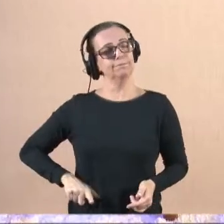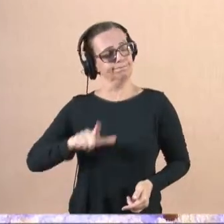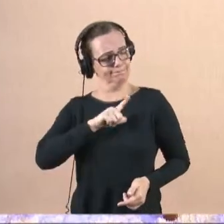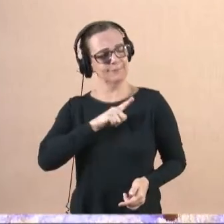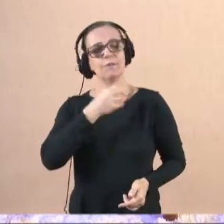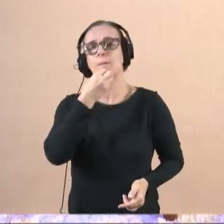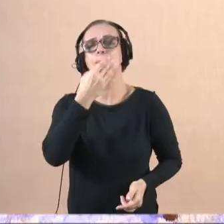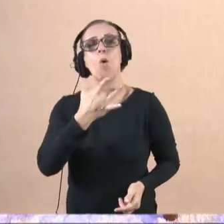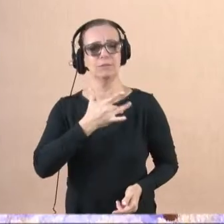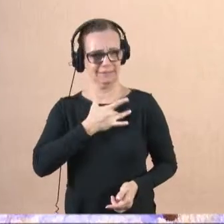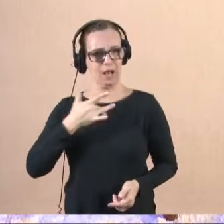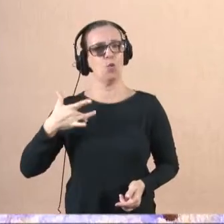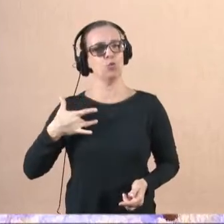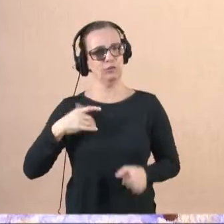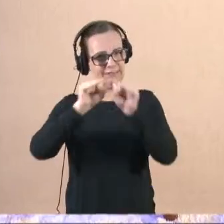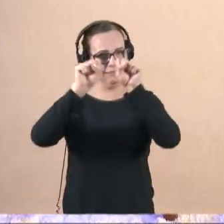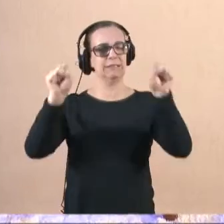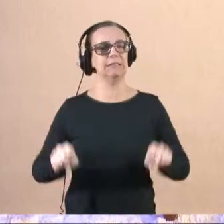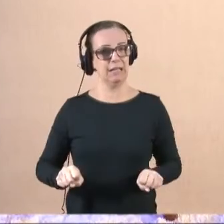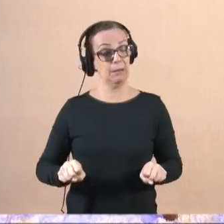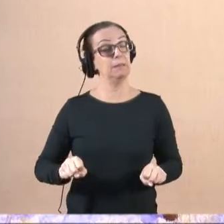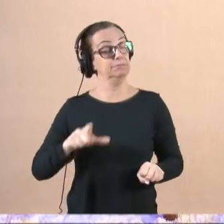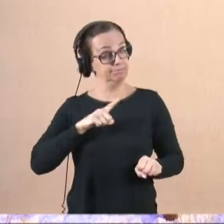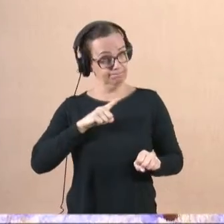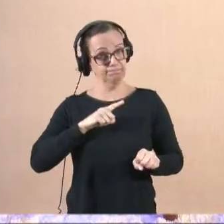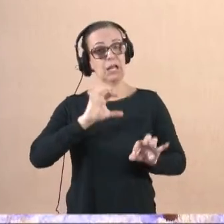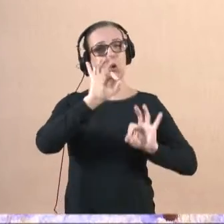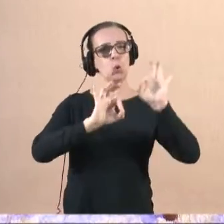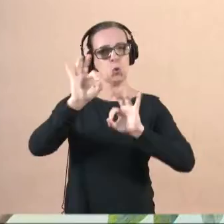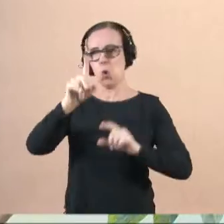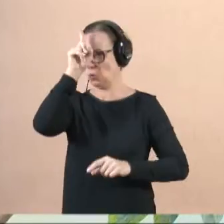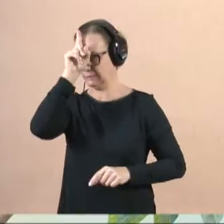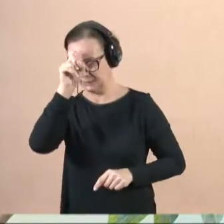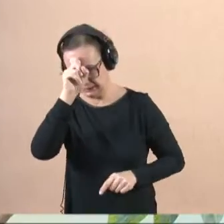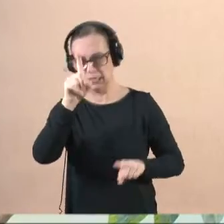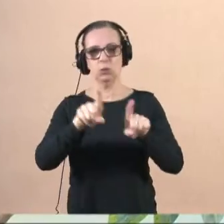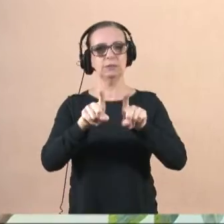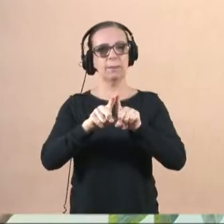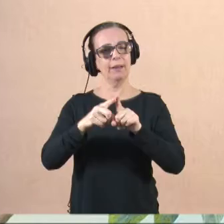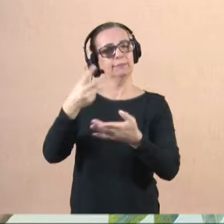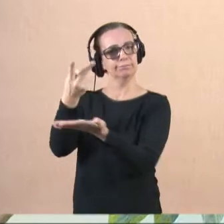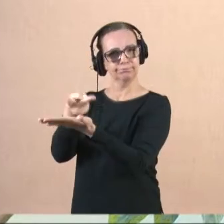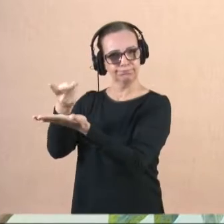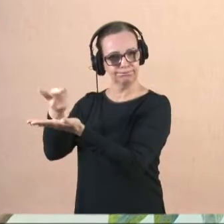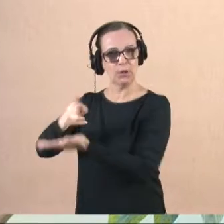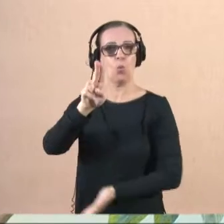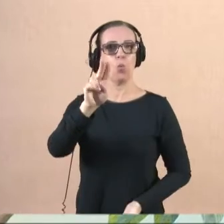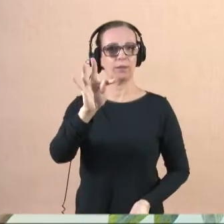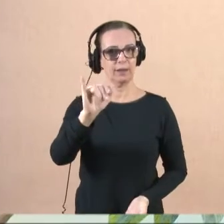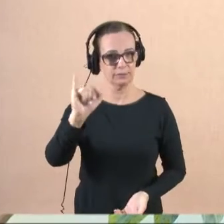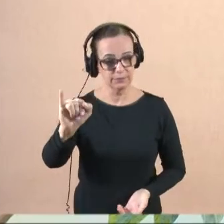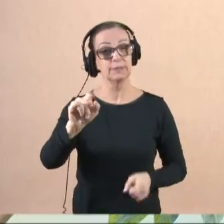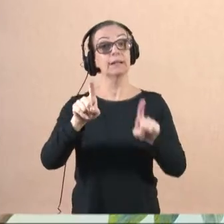bom sistema de saúde uma boa infraestrutura eu sou hospitais leitos uti inclusive